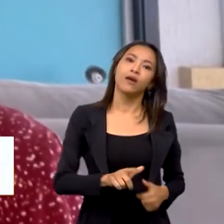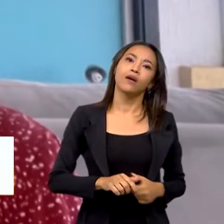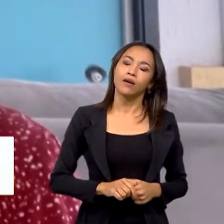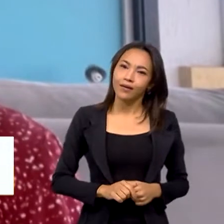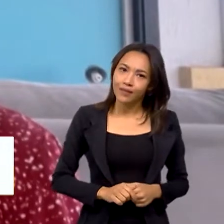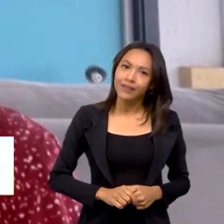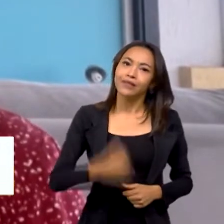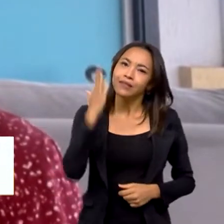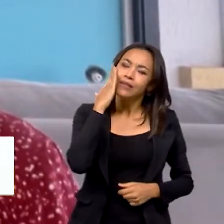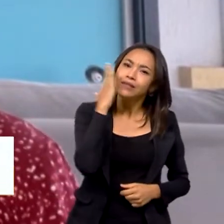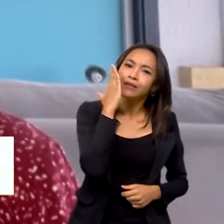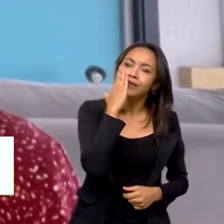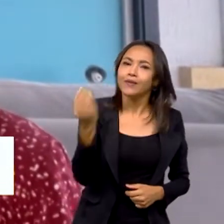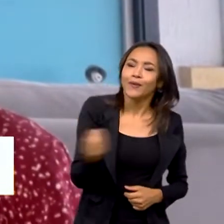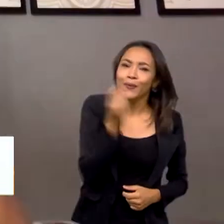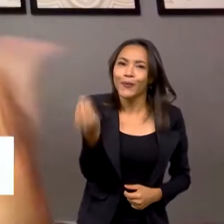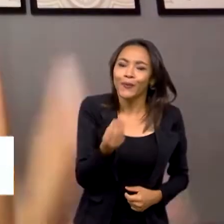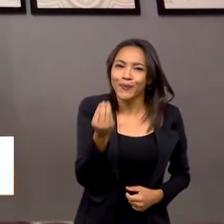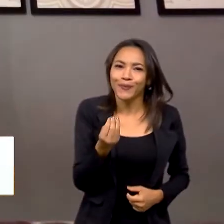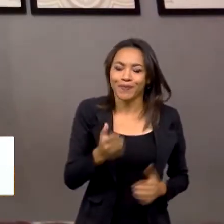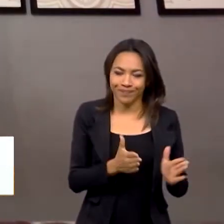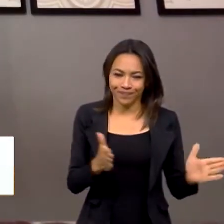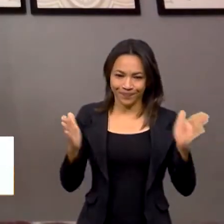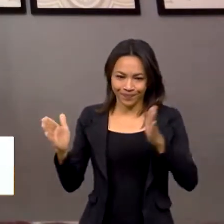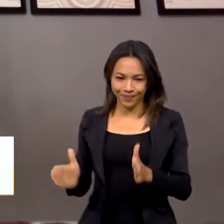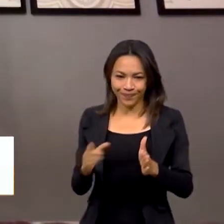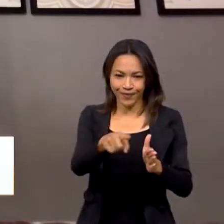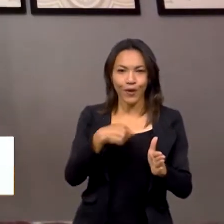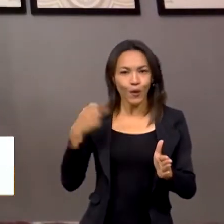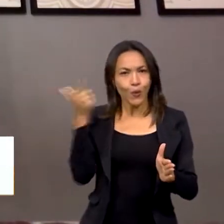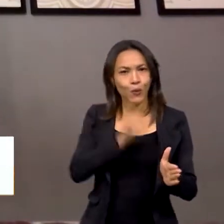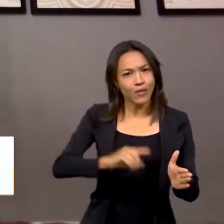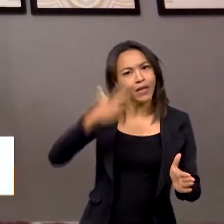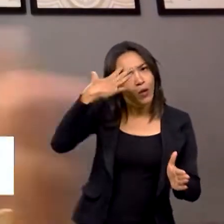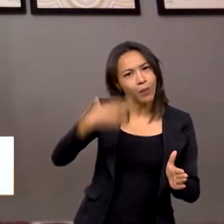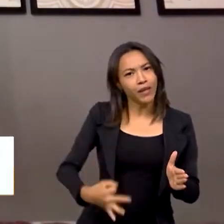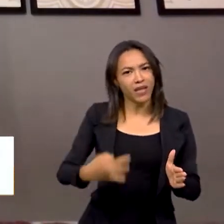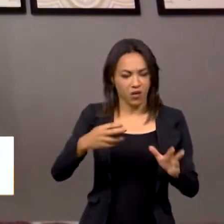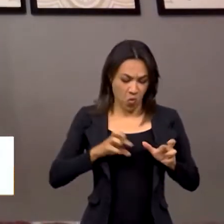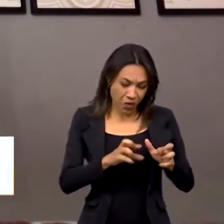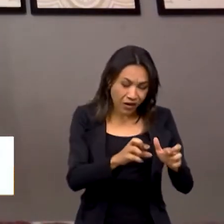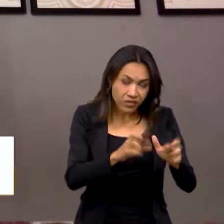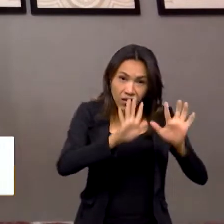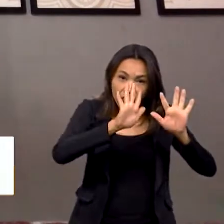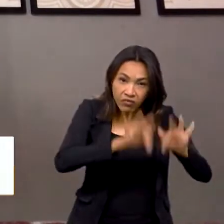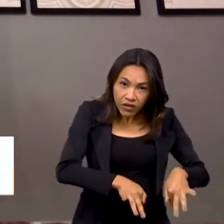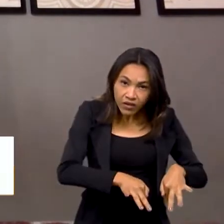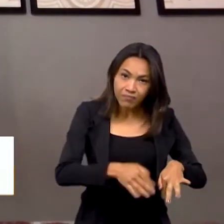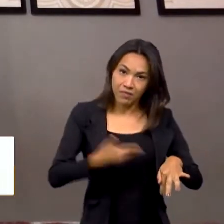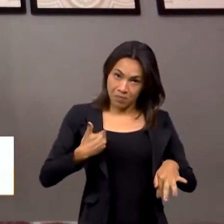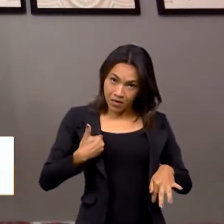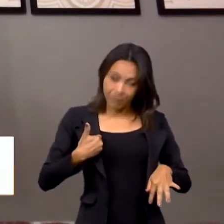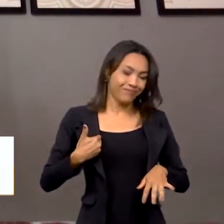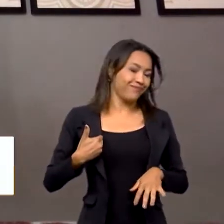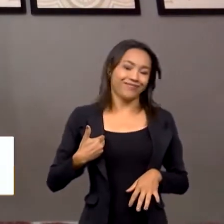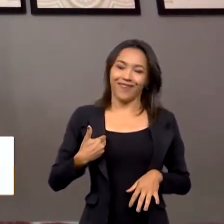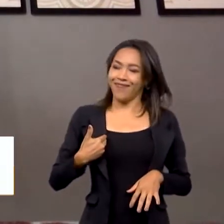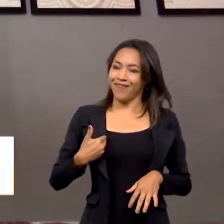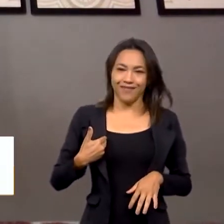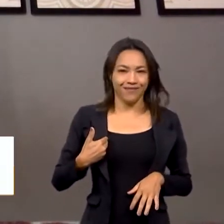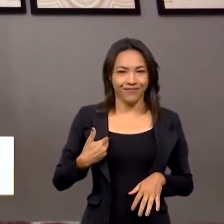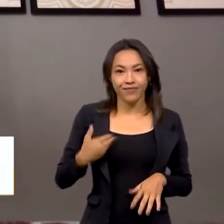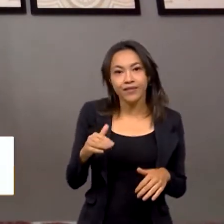lidar mais efetivamente com o tratamento. Consegui, então, entender que o câncer, ele não era o fim para mim, não acabou ali.